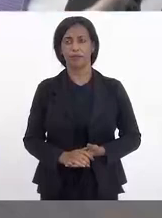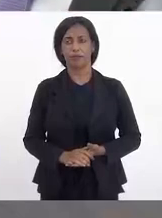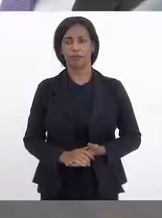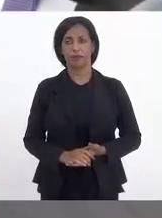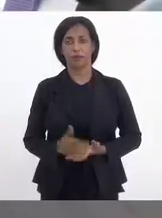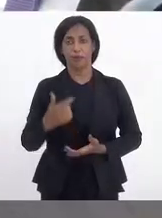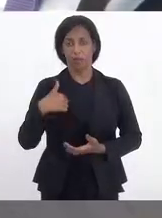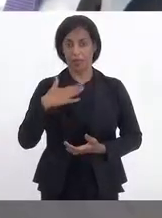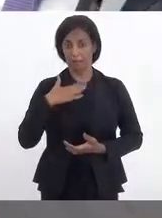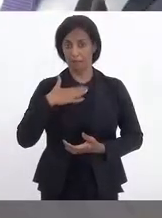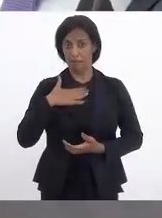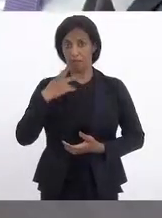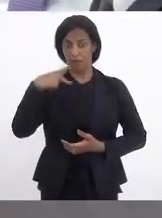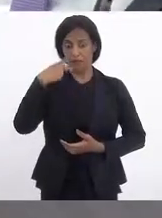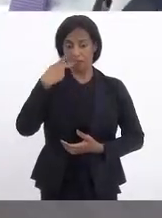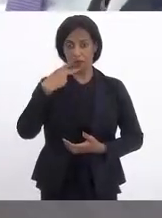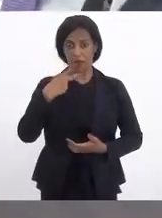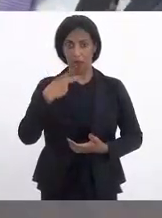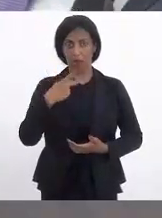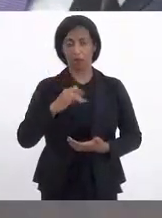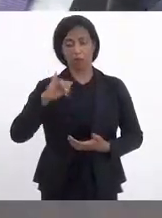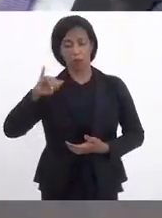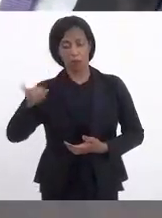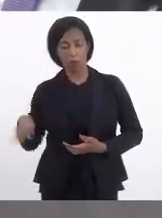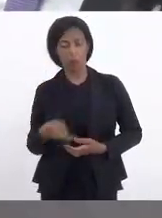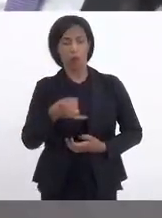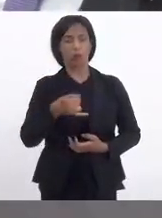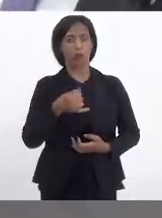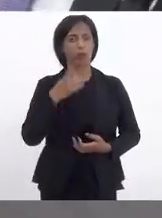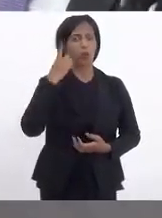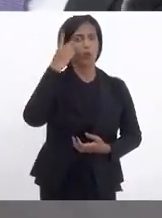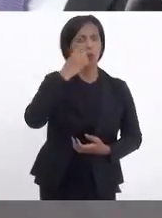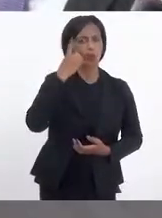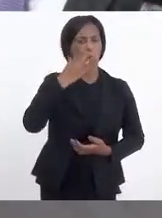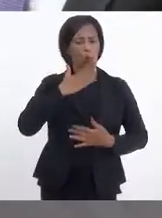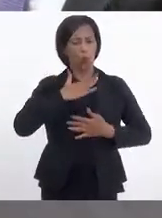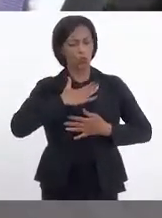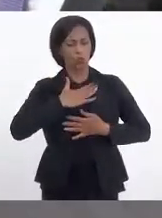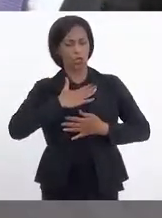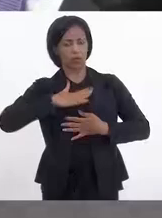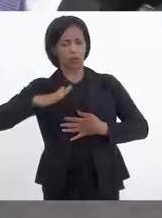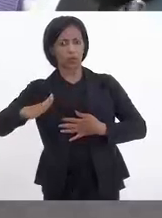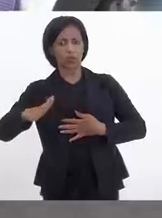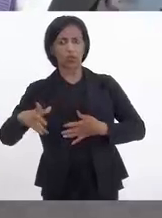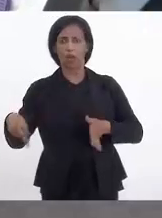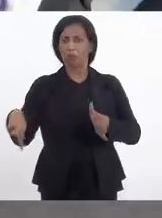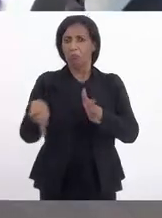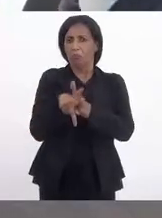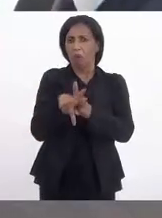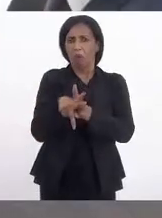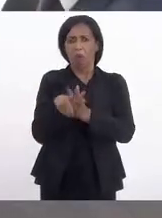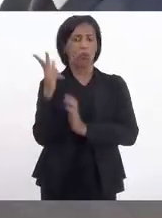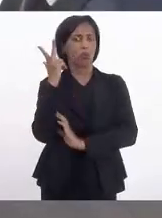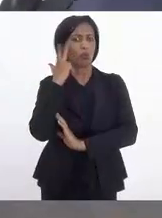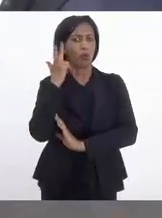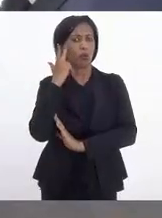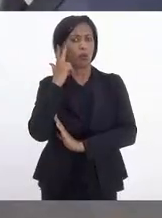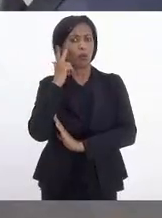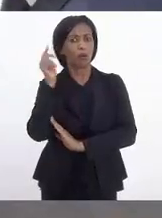já ia falar isso na minha fala e o deputado não gostar ou concordar Isso faz parte